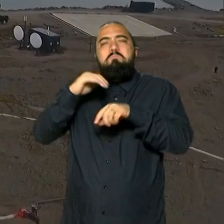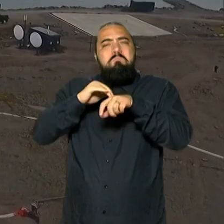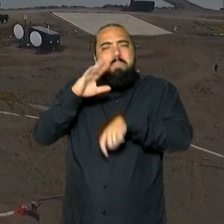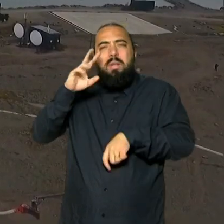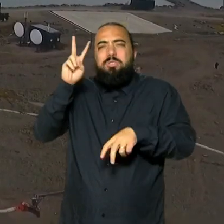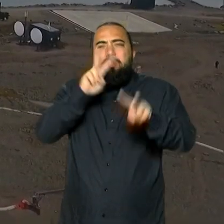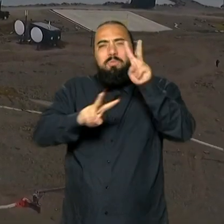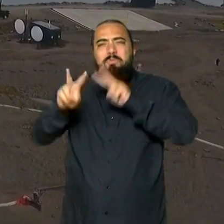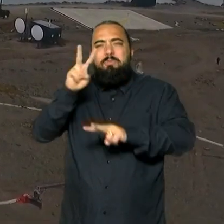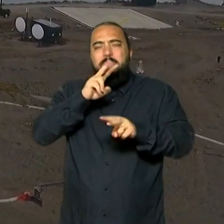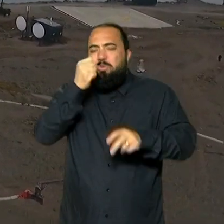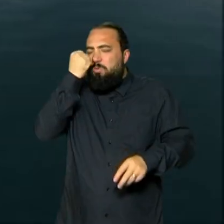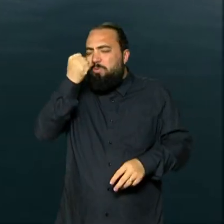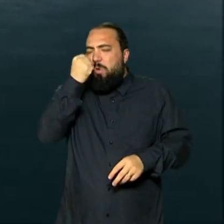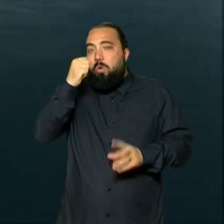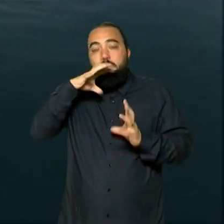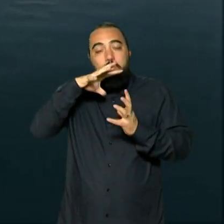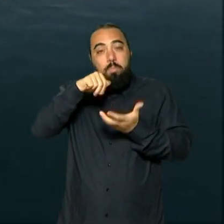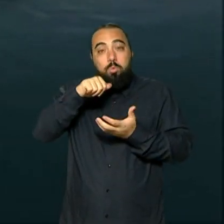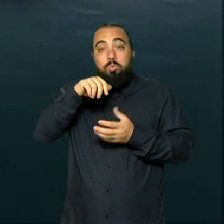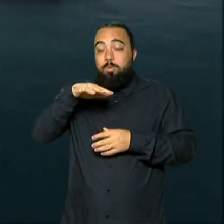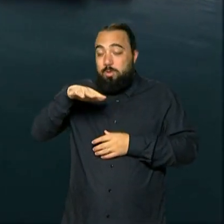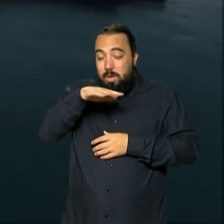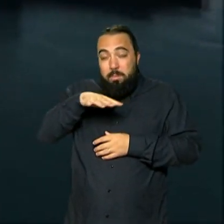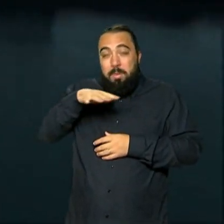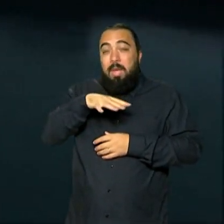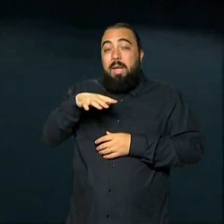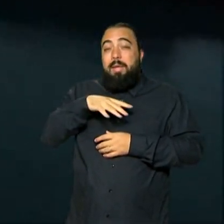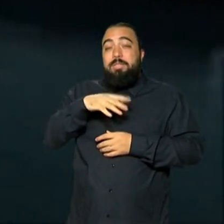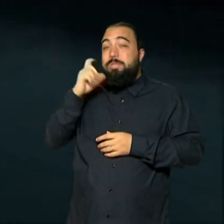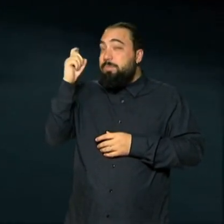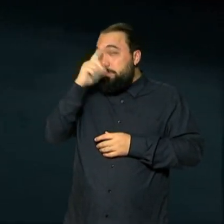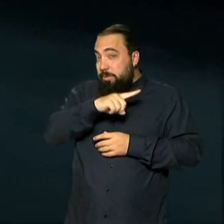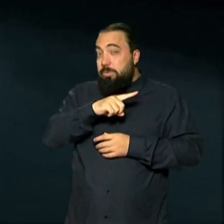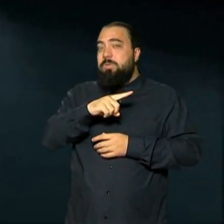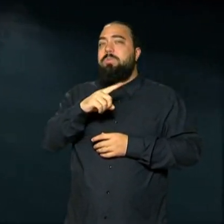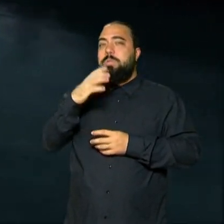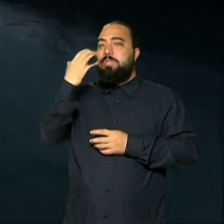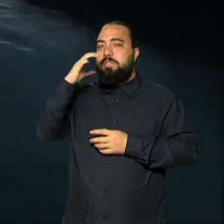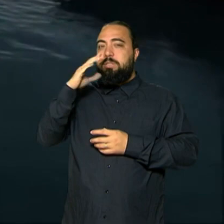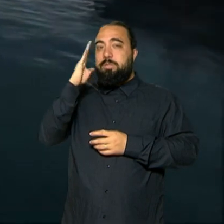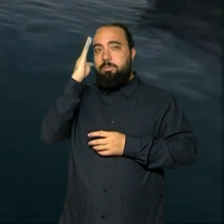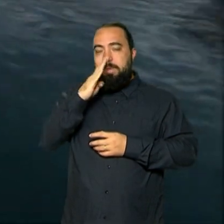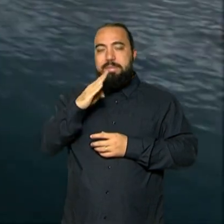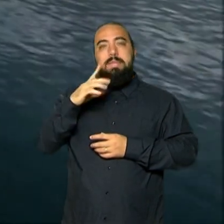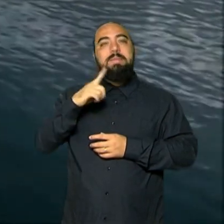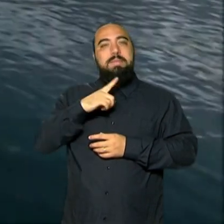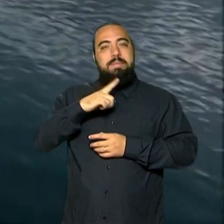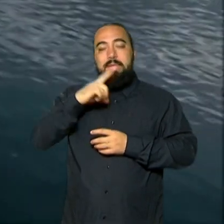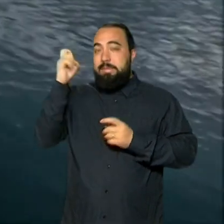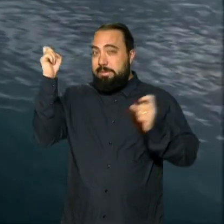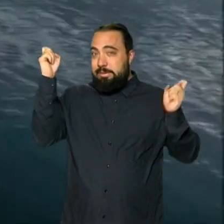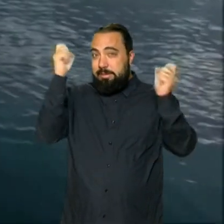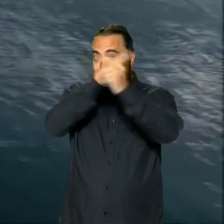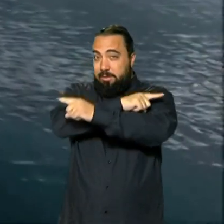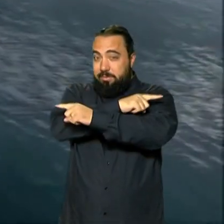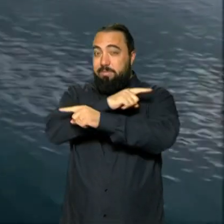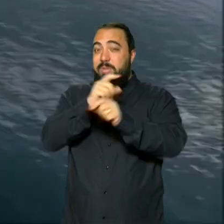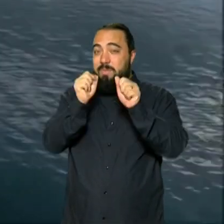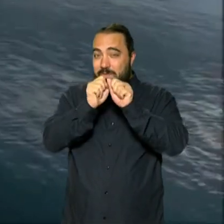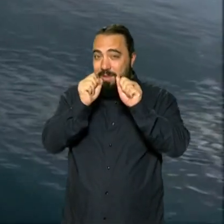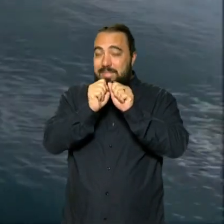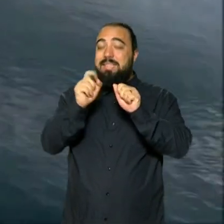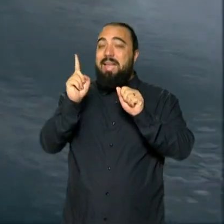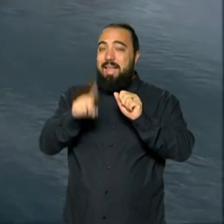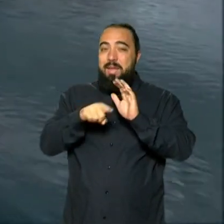do planeta. Neste ambiente inóspito, cientistas brasileiros enfrentam grandes desafios para realizarem